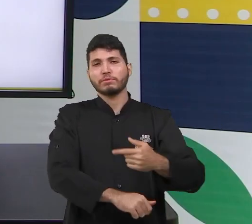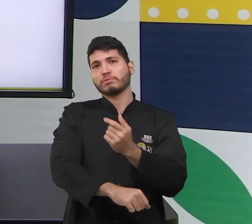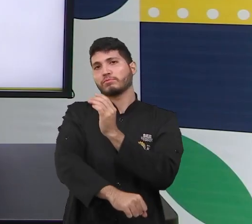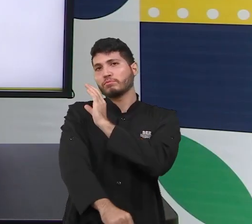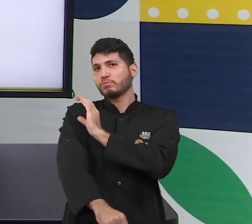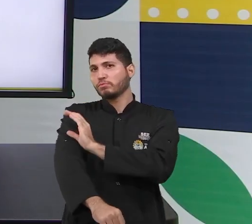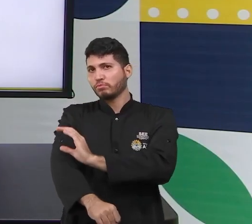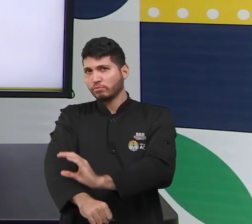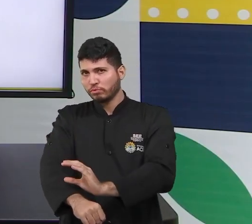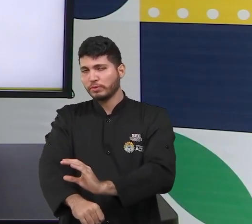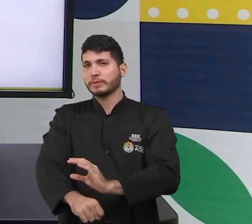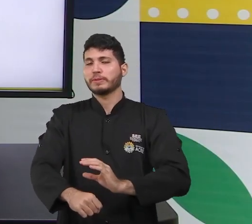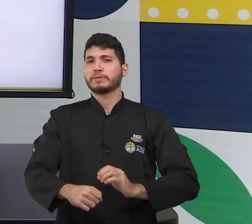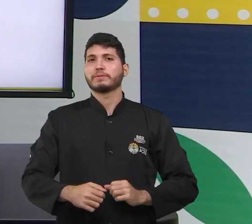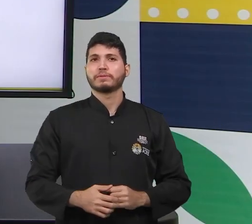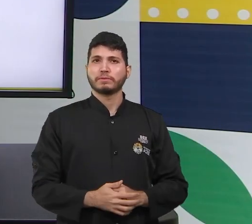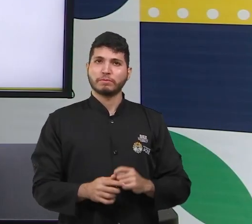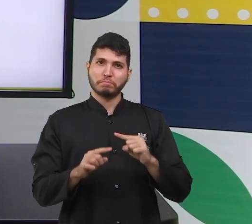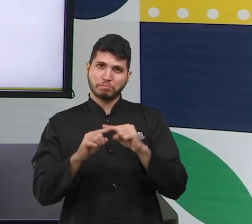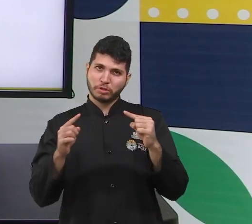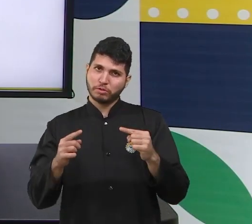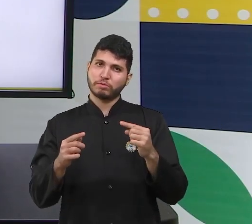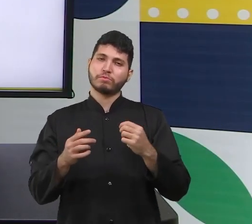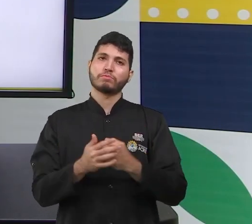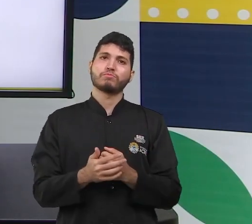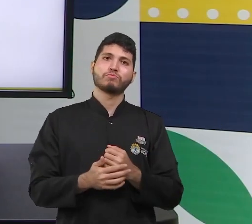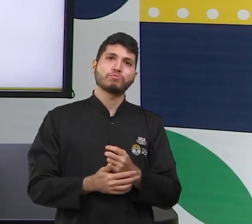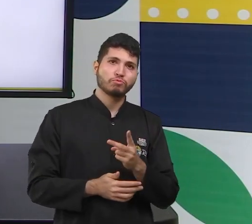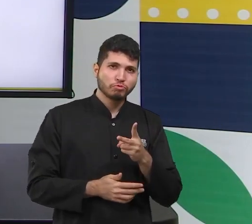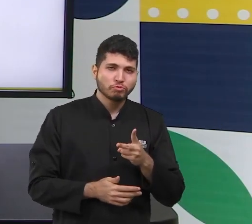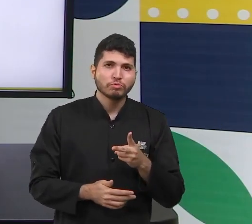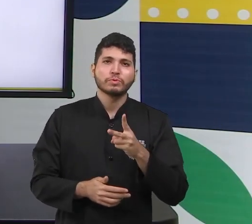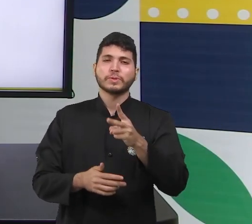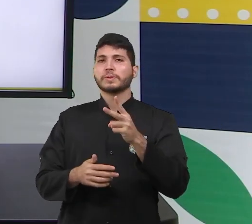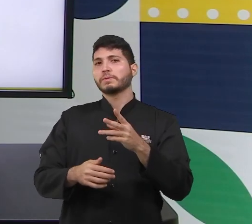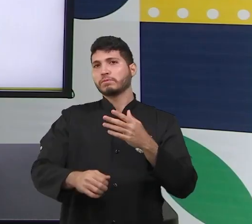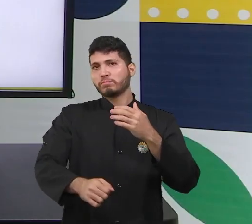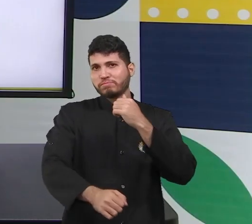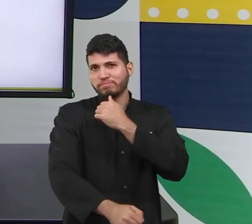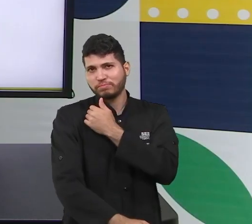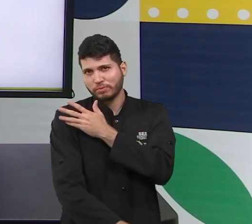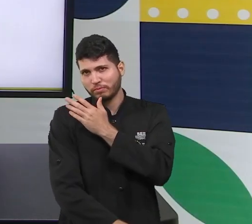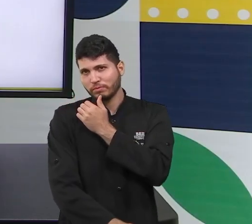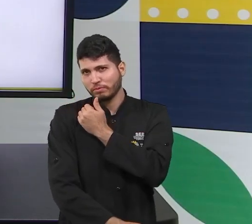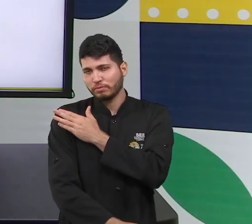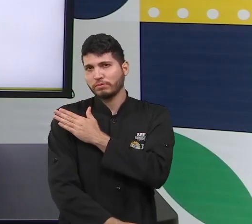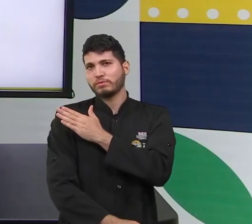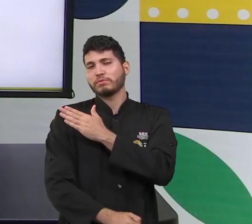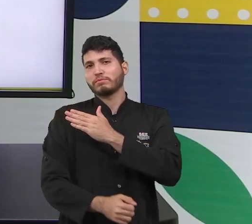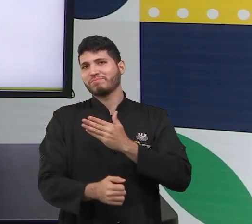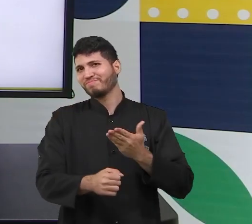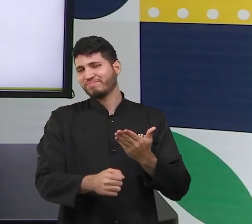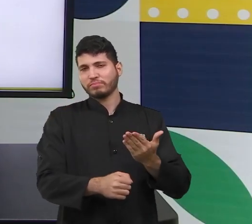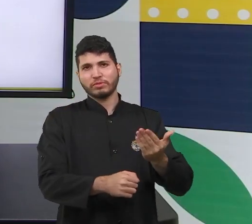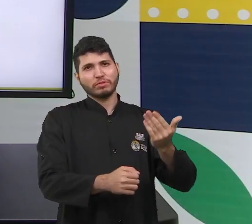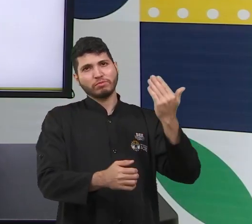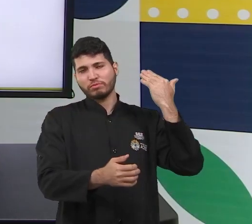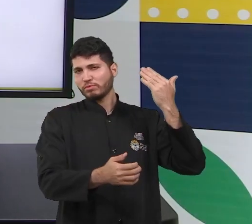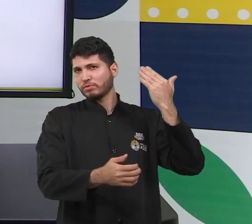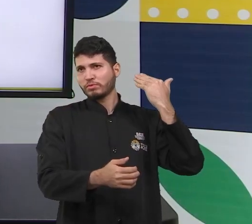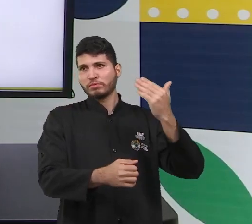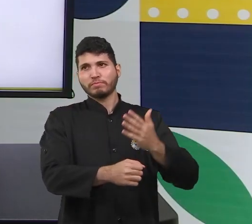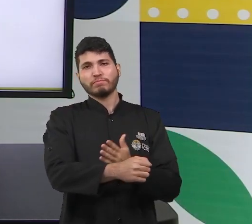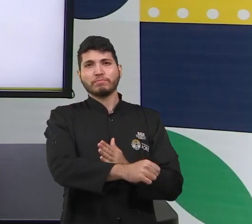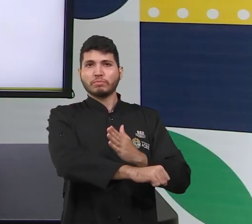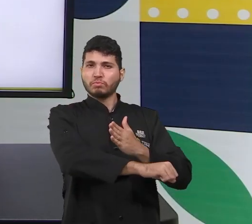sociedade, ela carrega esse preconceito dentro da sociedade desde esse período. Isso foi sendo passado de